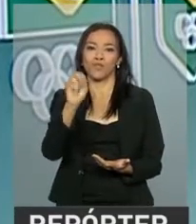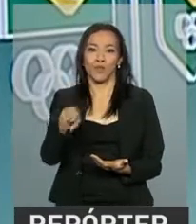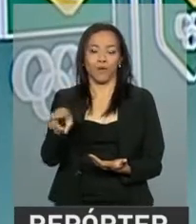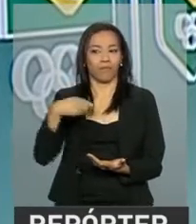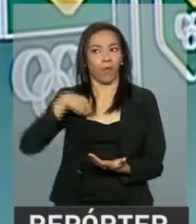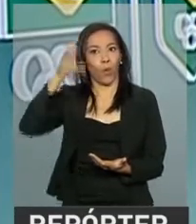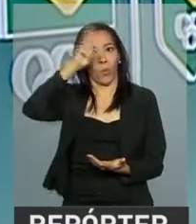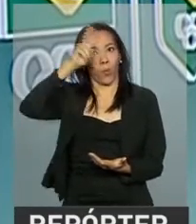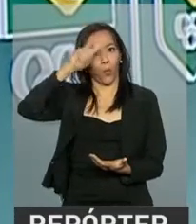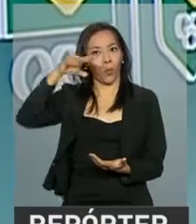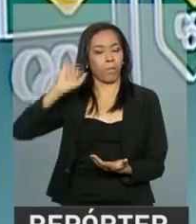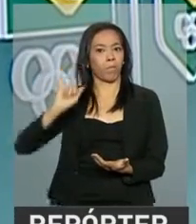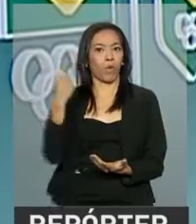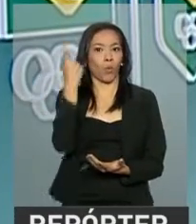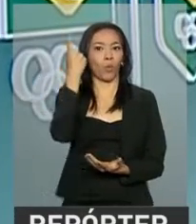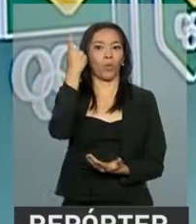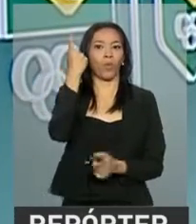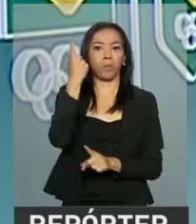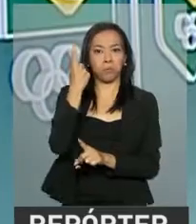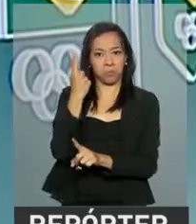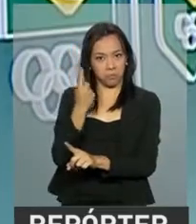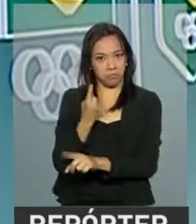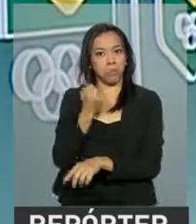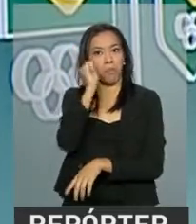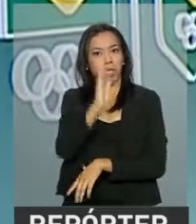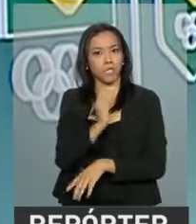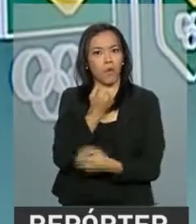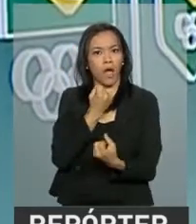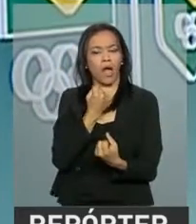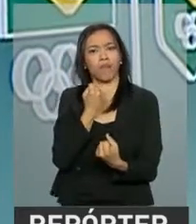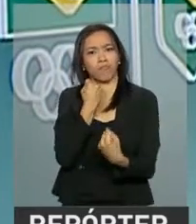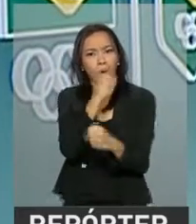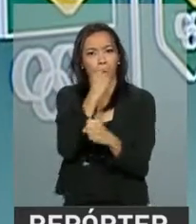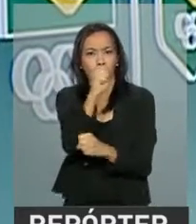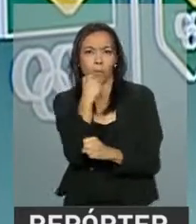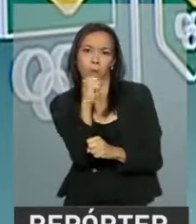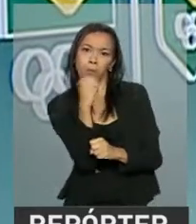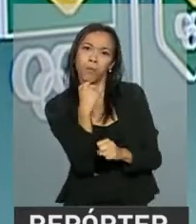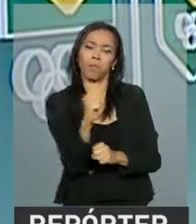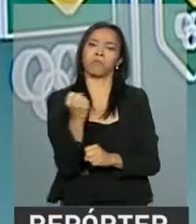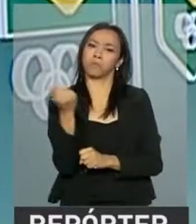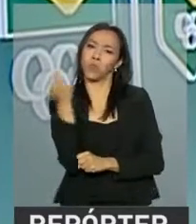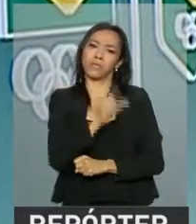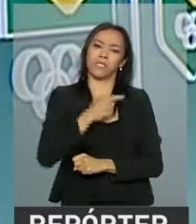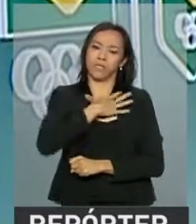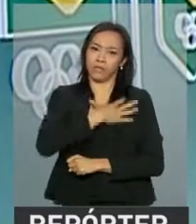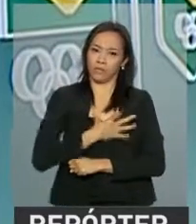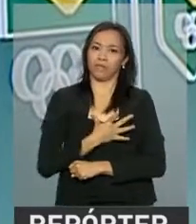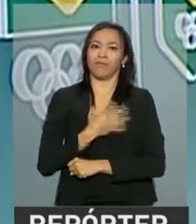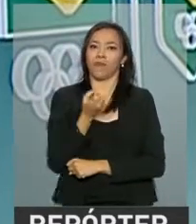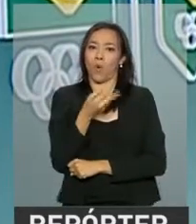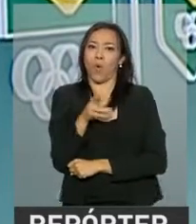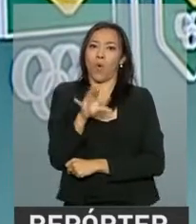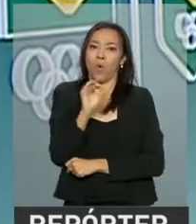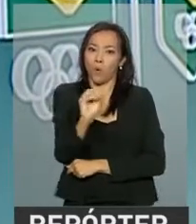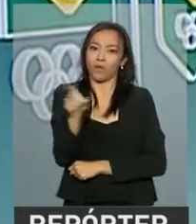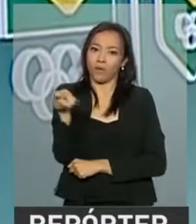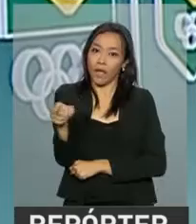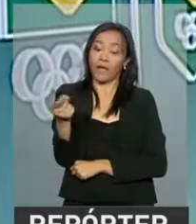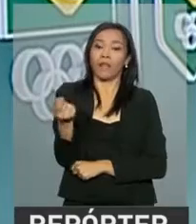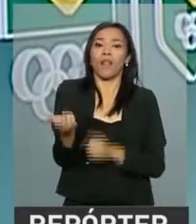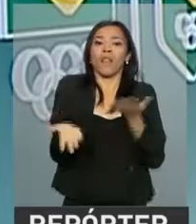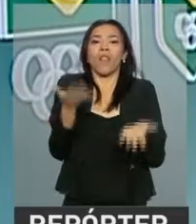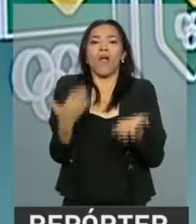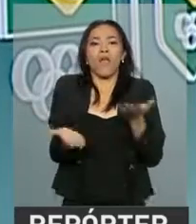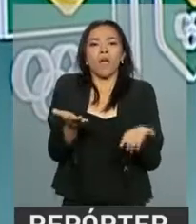terça-feira ao se tornar o primeiro brasileiro a ganhar uma medalha de ouro no boxe olímpico. A vitória na categoria peso leve